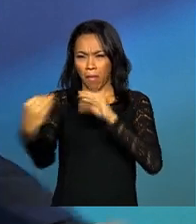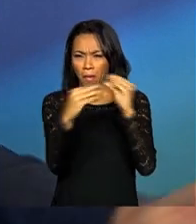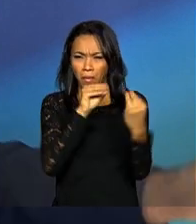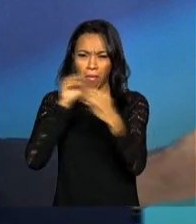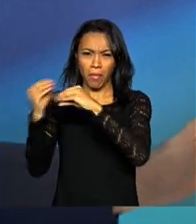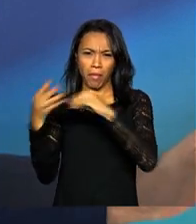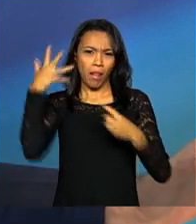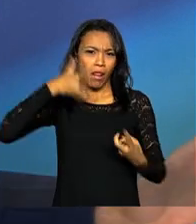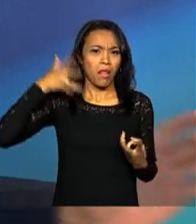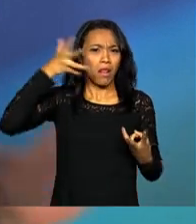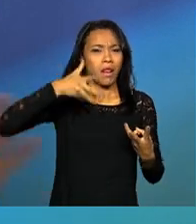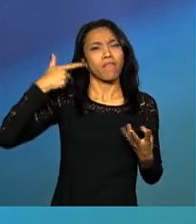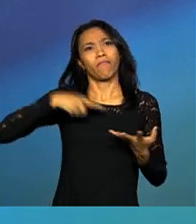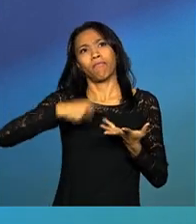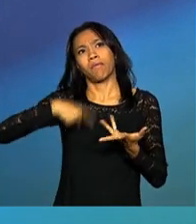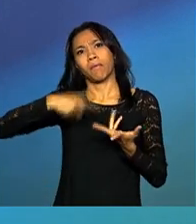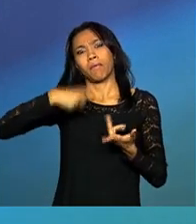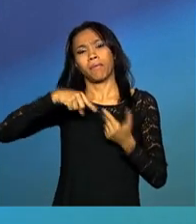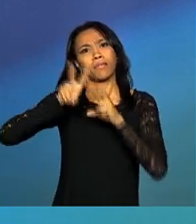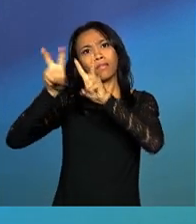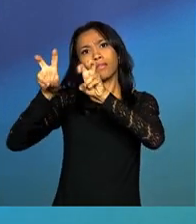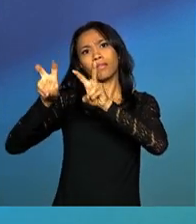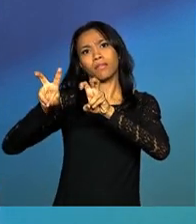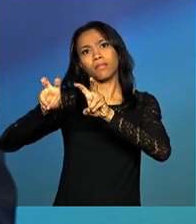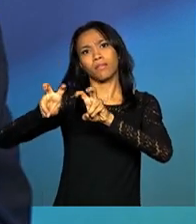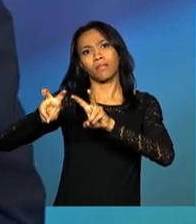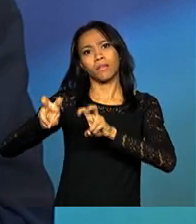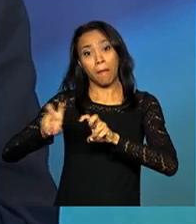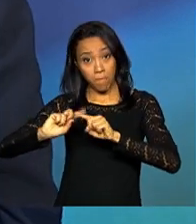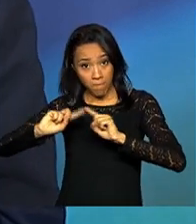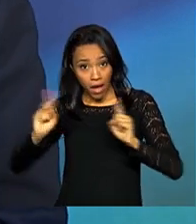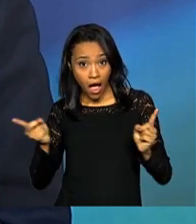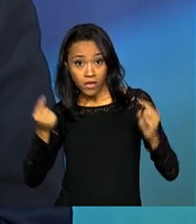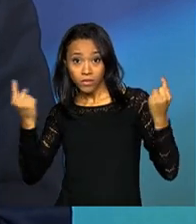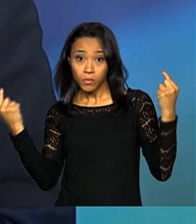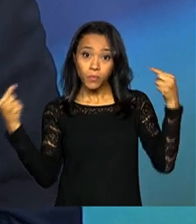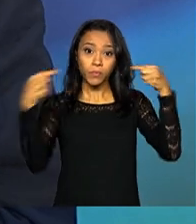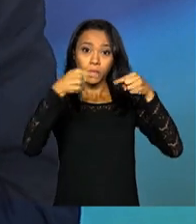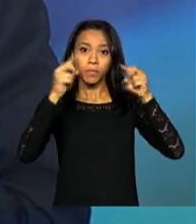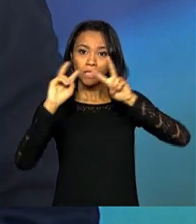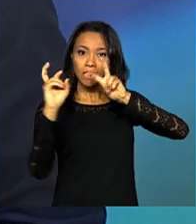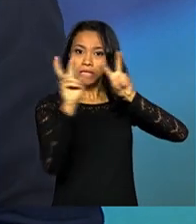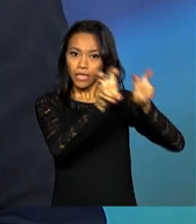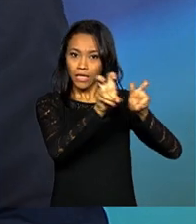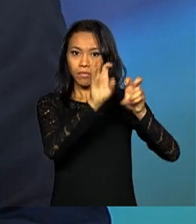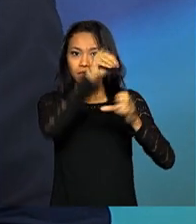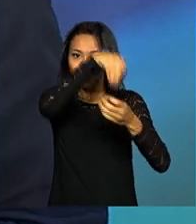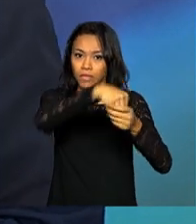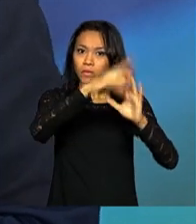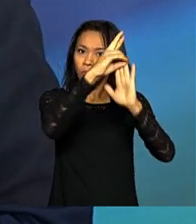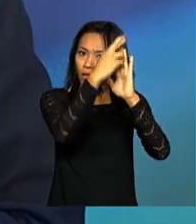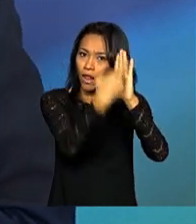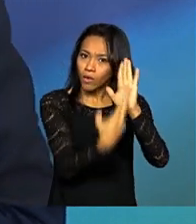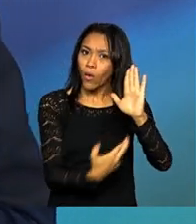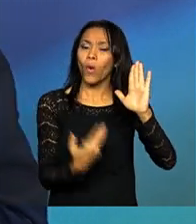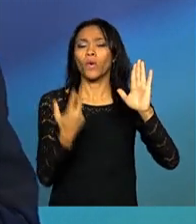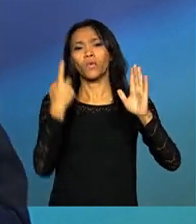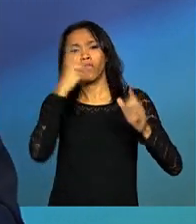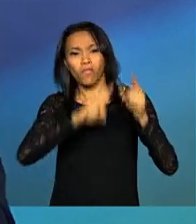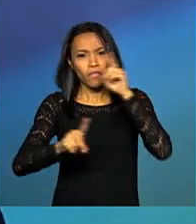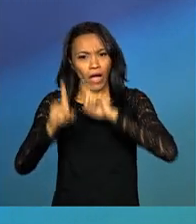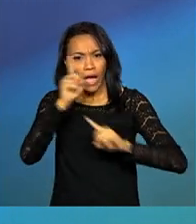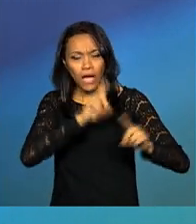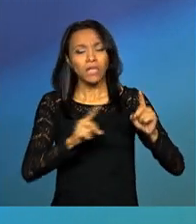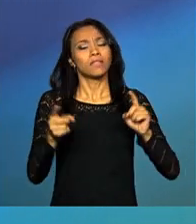giraram sobre tudo, mas não sobre os argumentos, inclusive sobre as falhas do relatório que foram levantadas